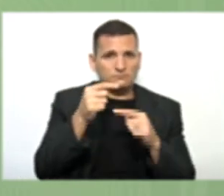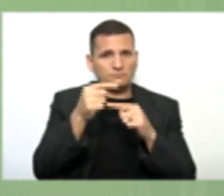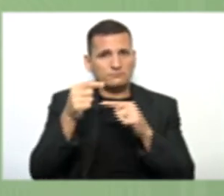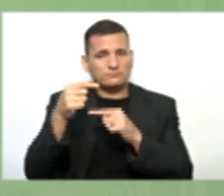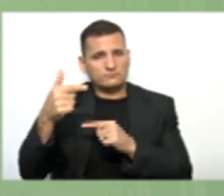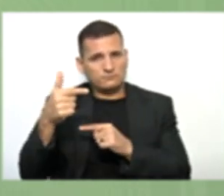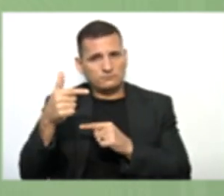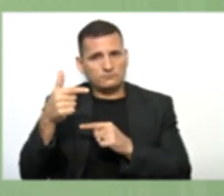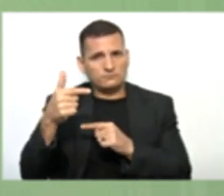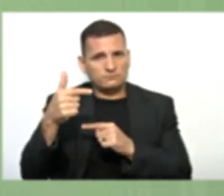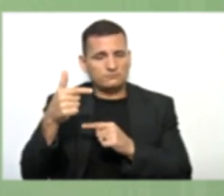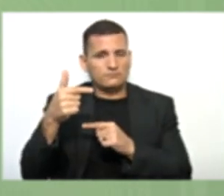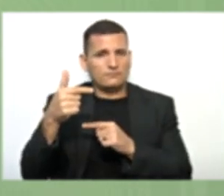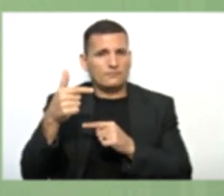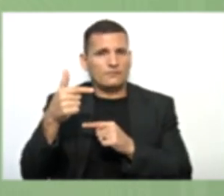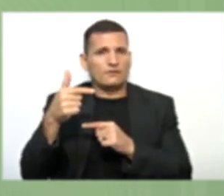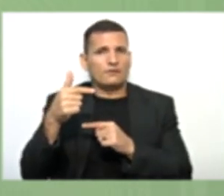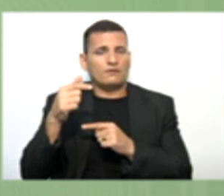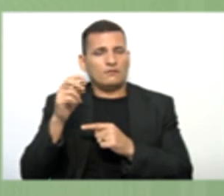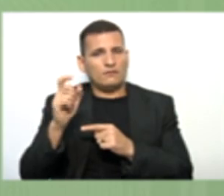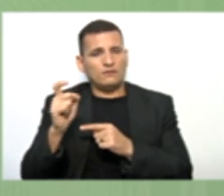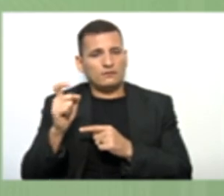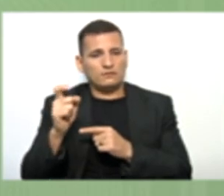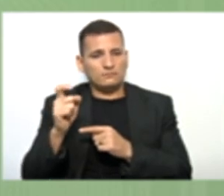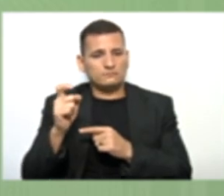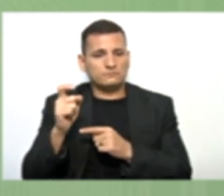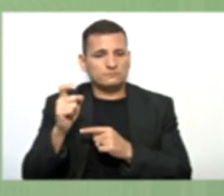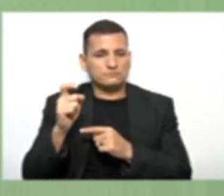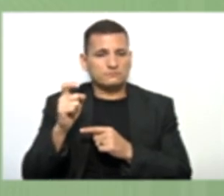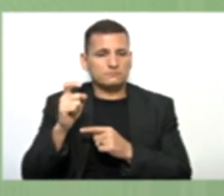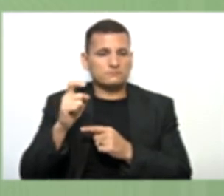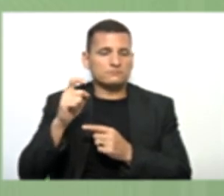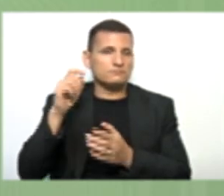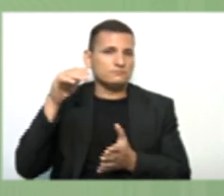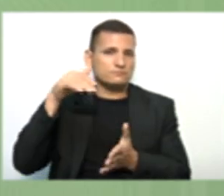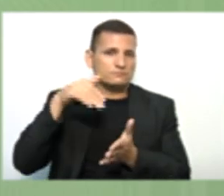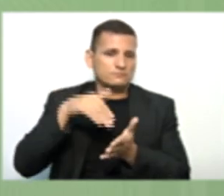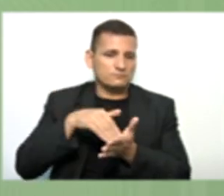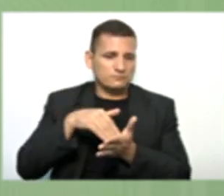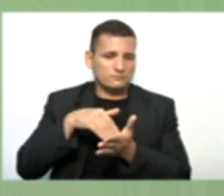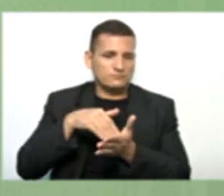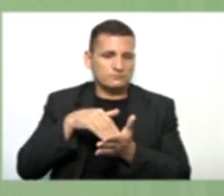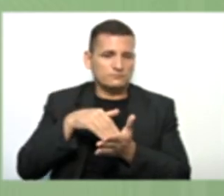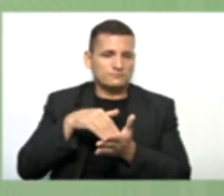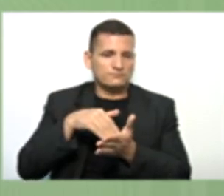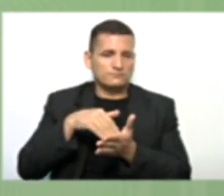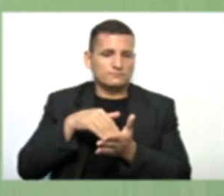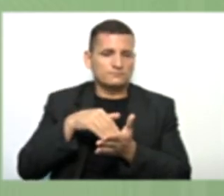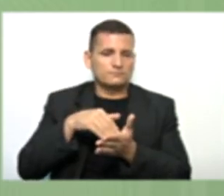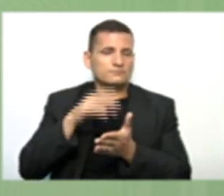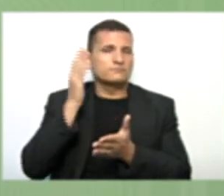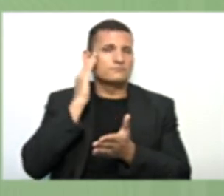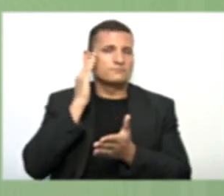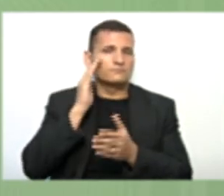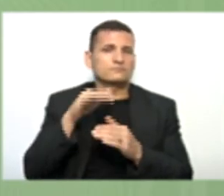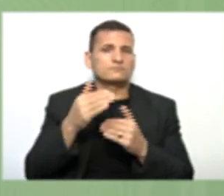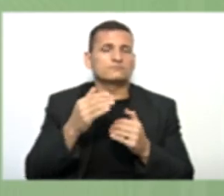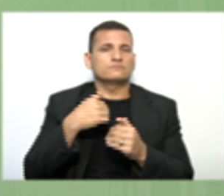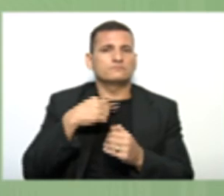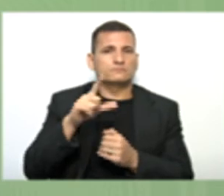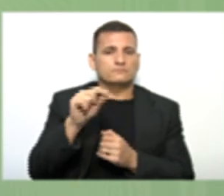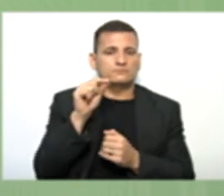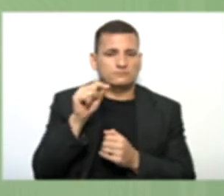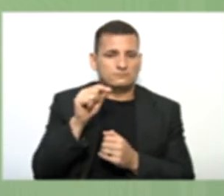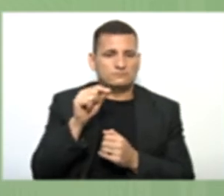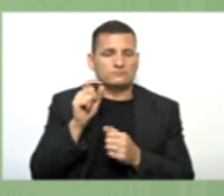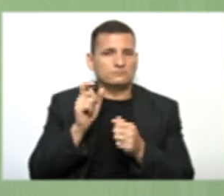a posição da velha 2 vai ser igual a X. Até ele acertar qual foi a posição que eu escolhi. Tá? Eu fiz